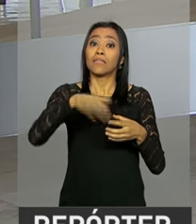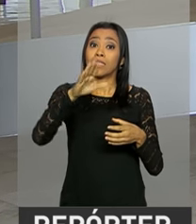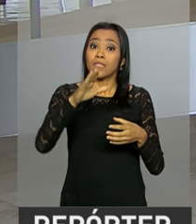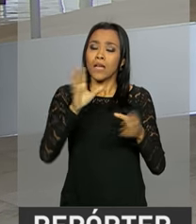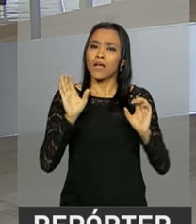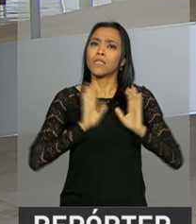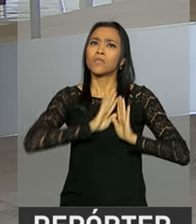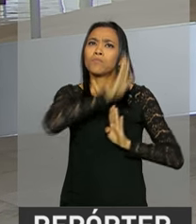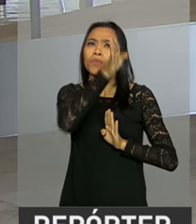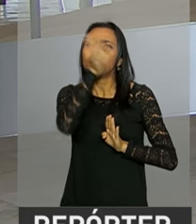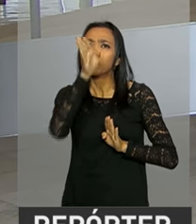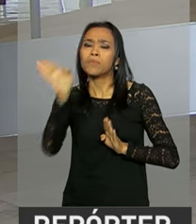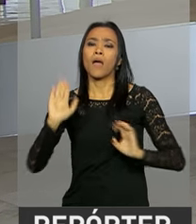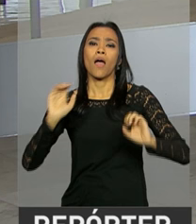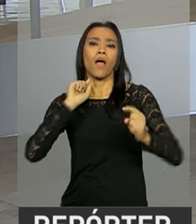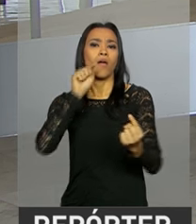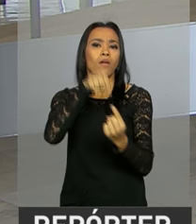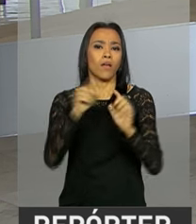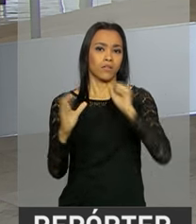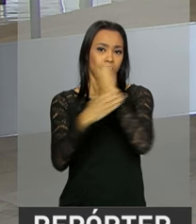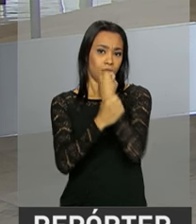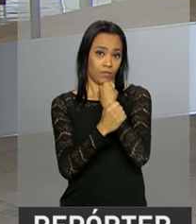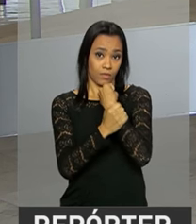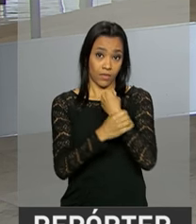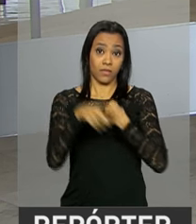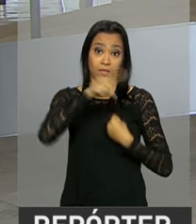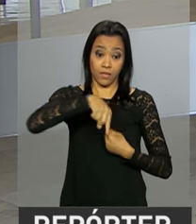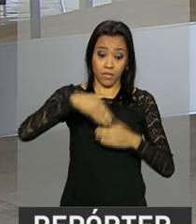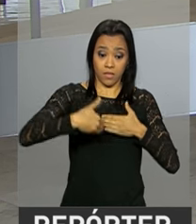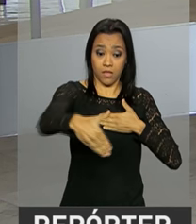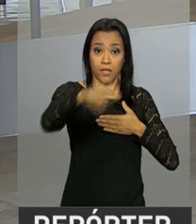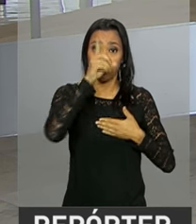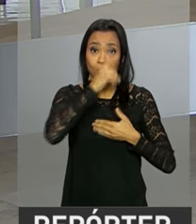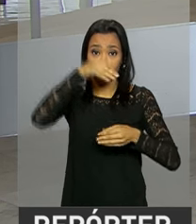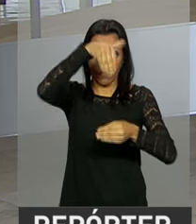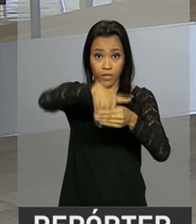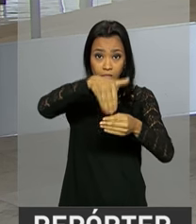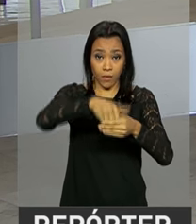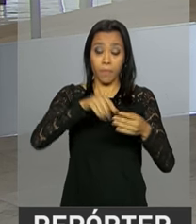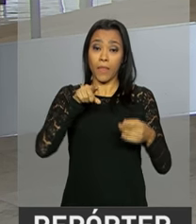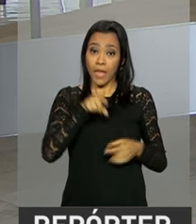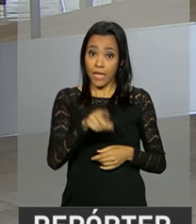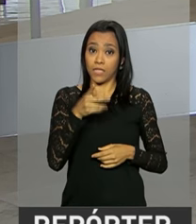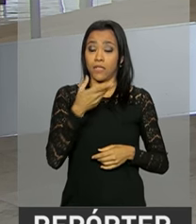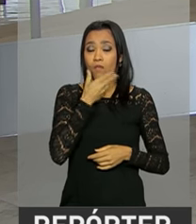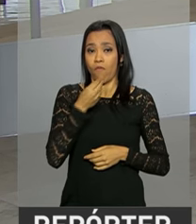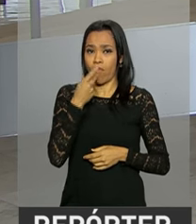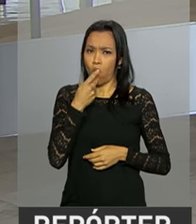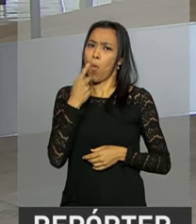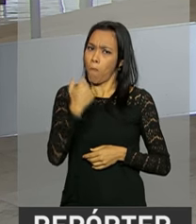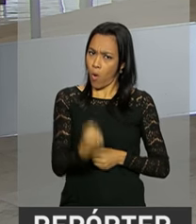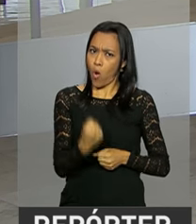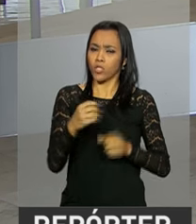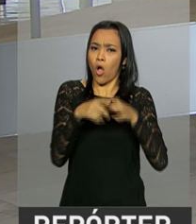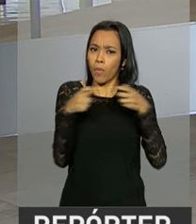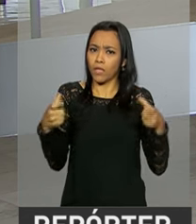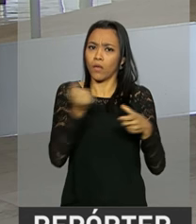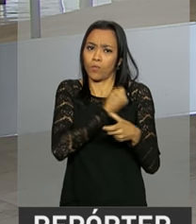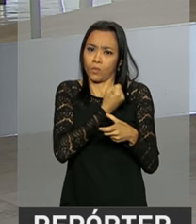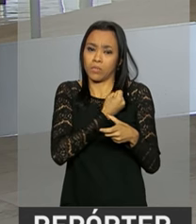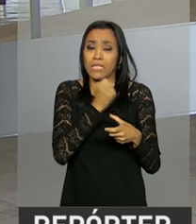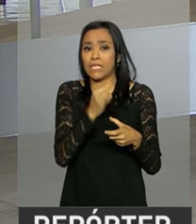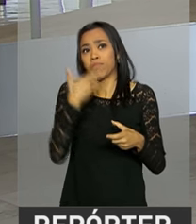segurança e a Logístico nas eleições municipais neste domingo e esse número segundo o ministro jungman ainda pode aumentar caso